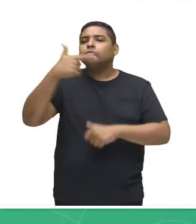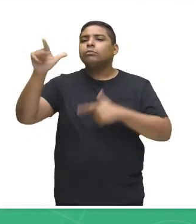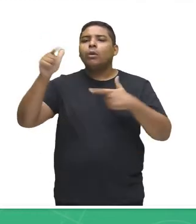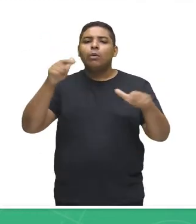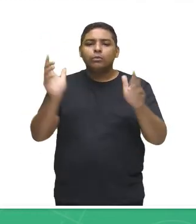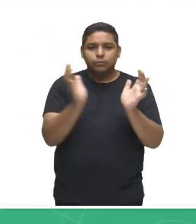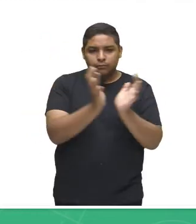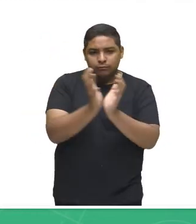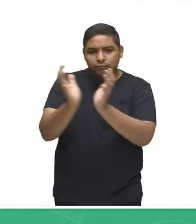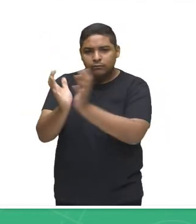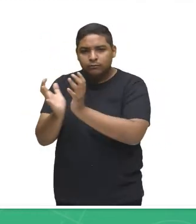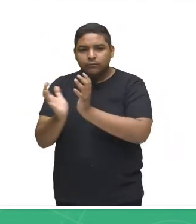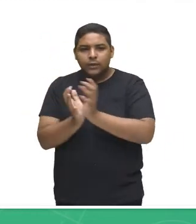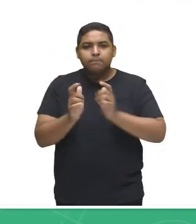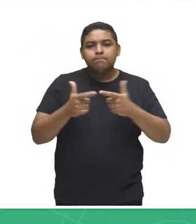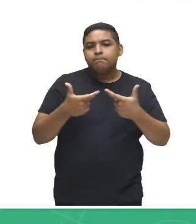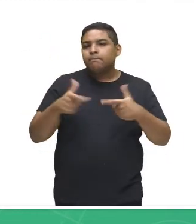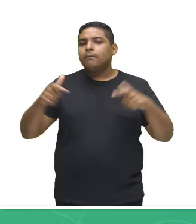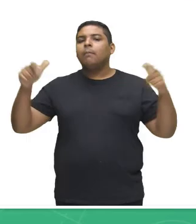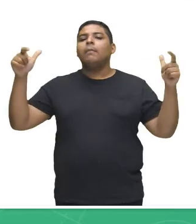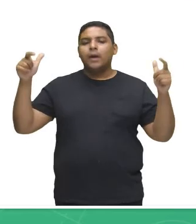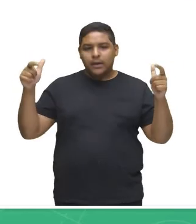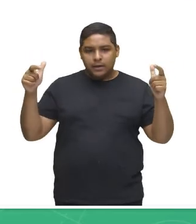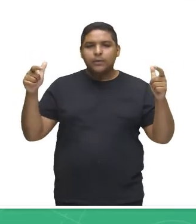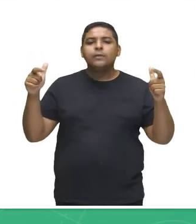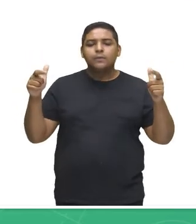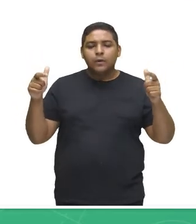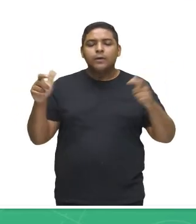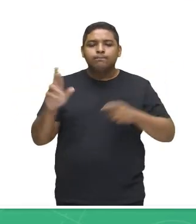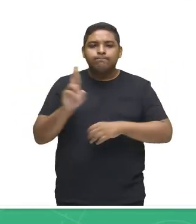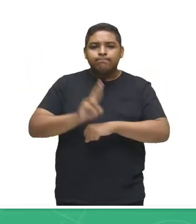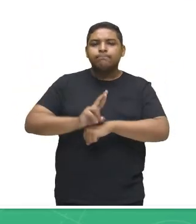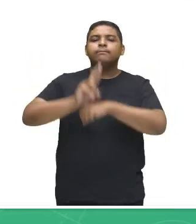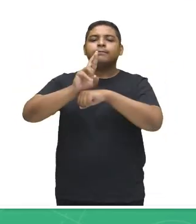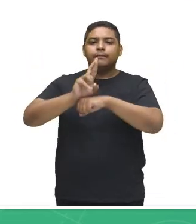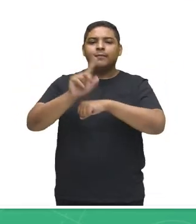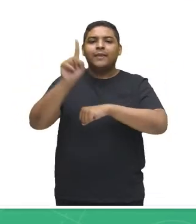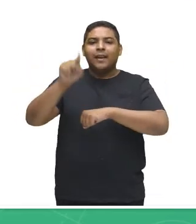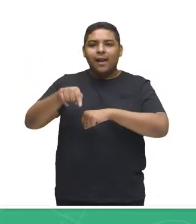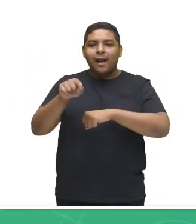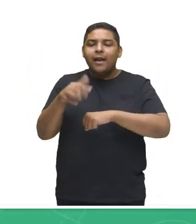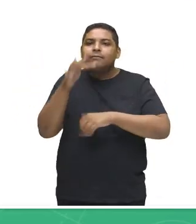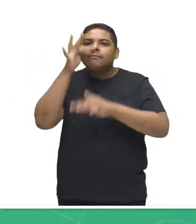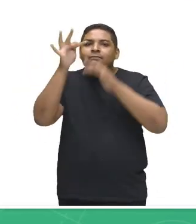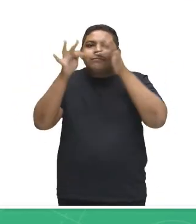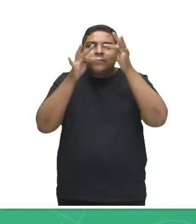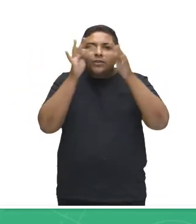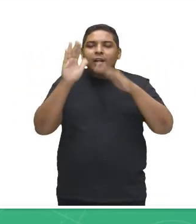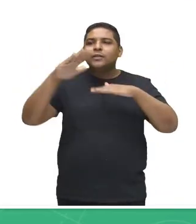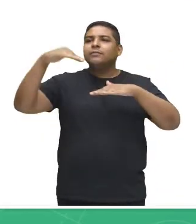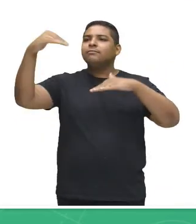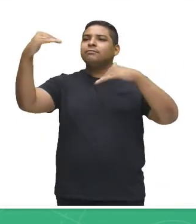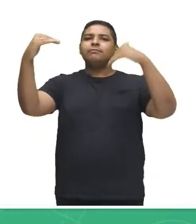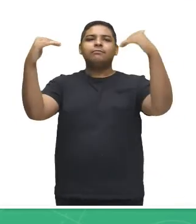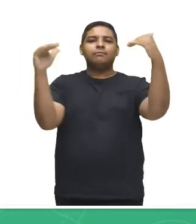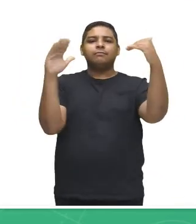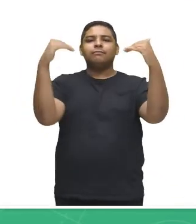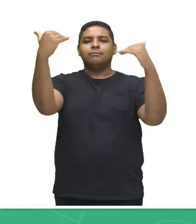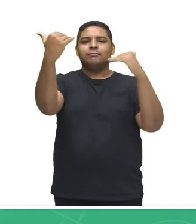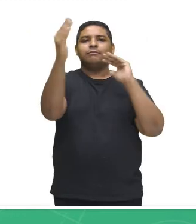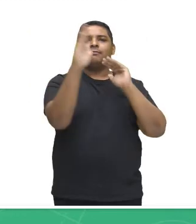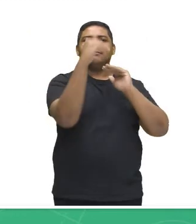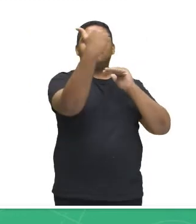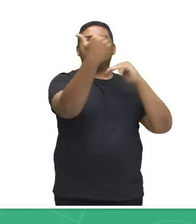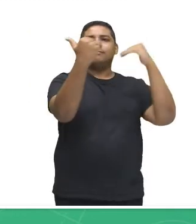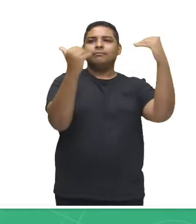maiores representações que eu vou já mostrar para vocês, se acalmem, serão os Jardins Suspensos da Babilônia. Como é que Nabucodonosor vai